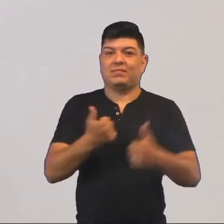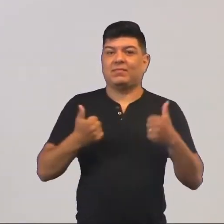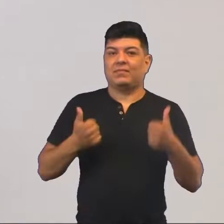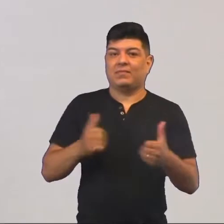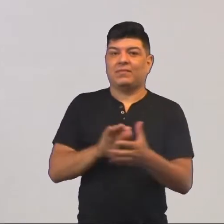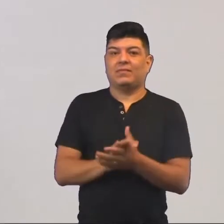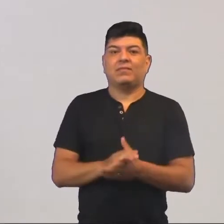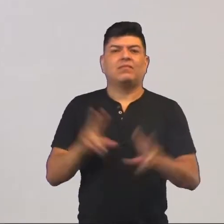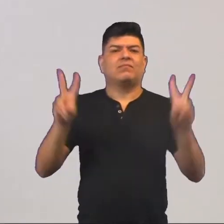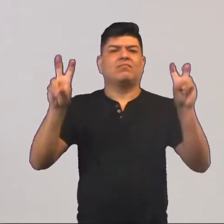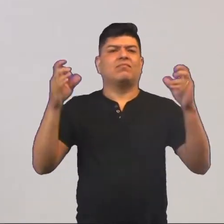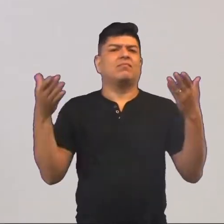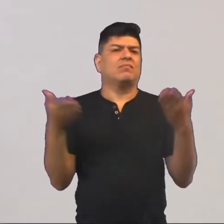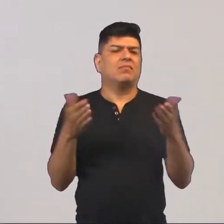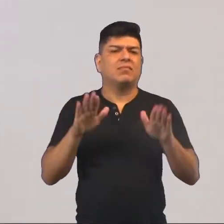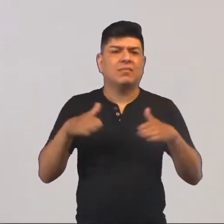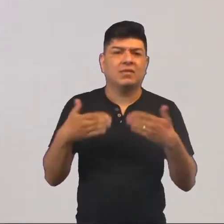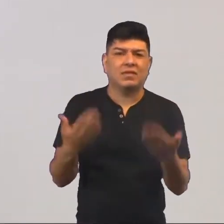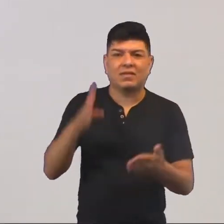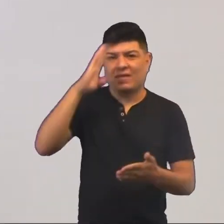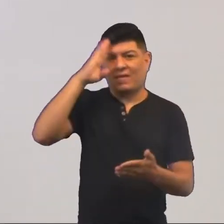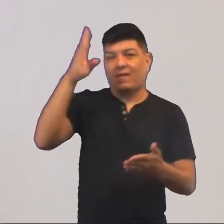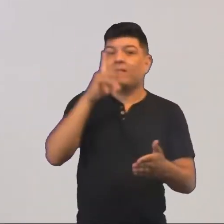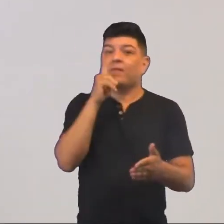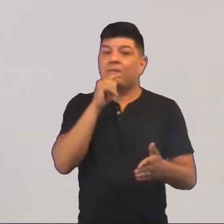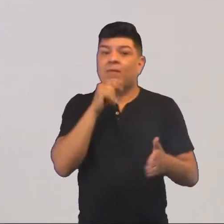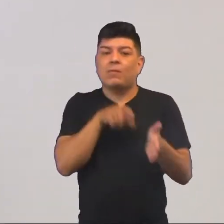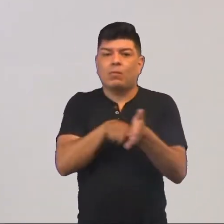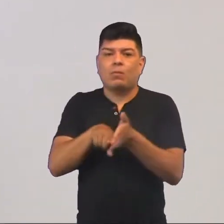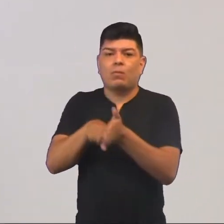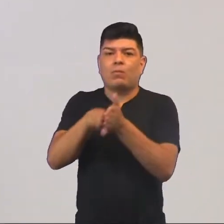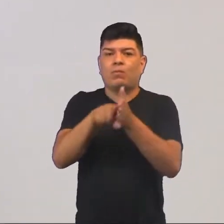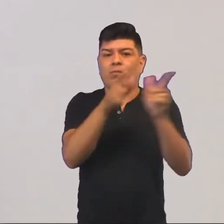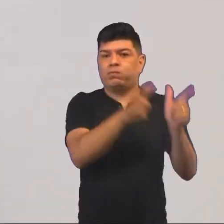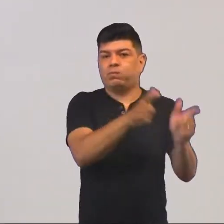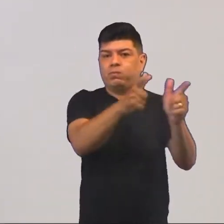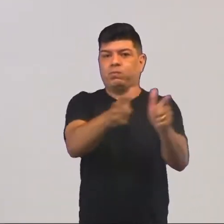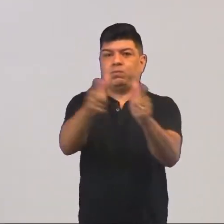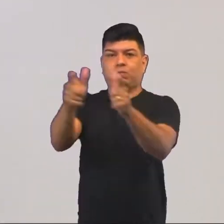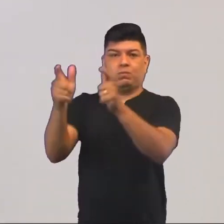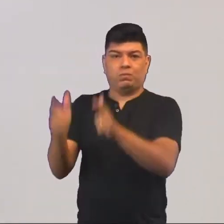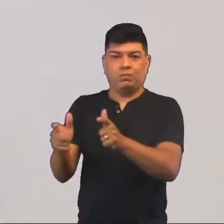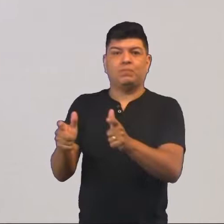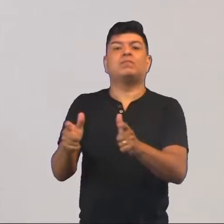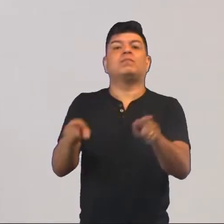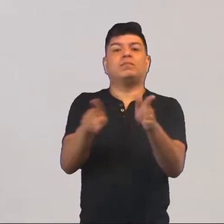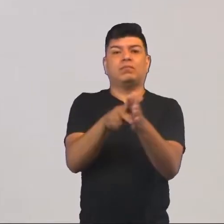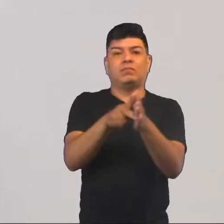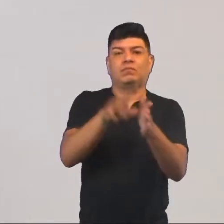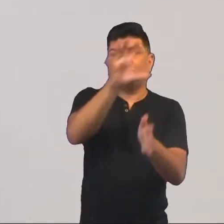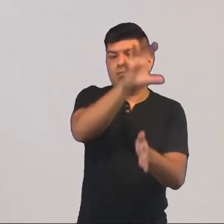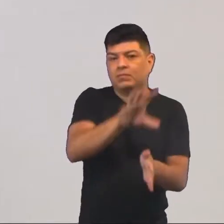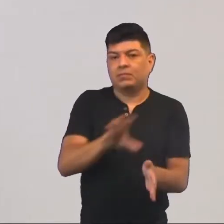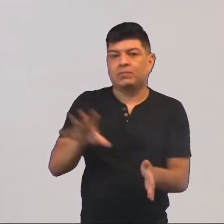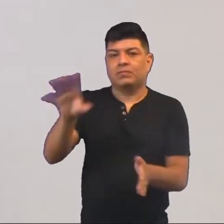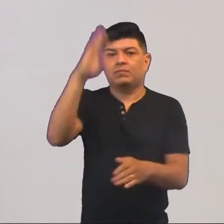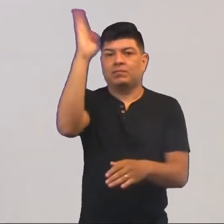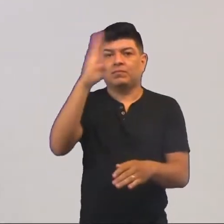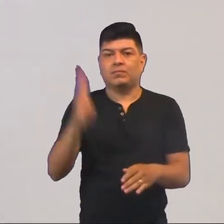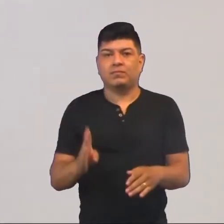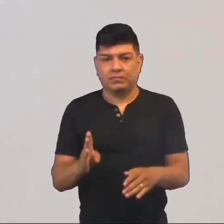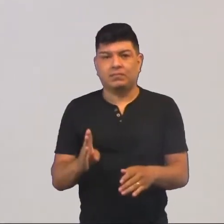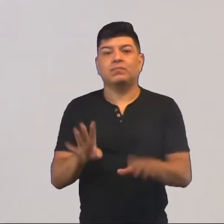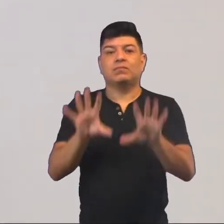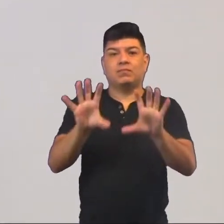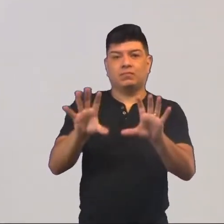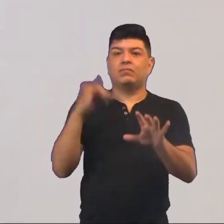fundamental. E o nosso tema de hoje é principais bacias hidrográficas, tanto local, regional e brasileiras,